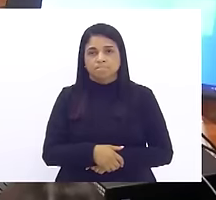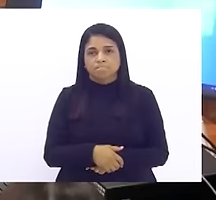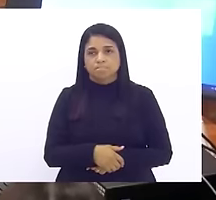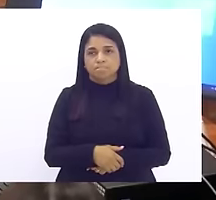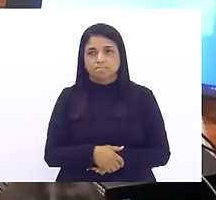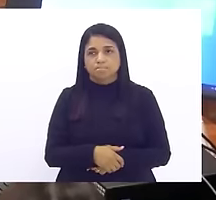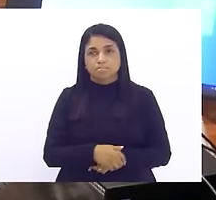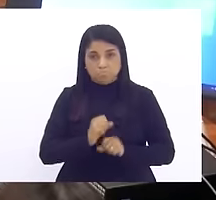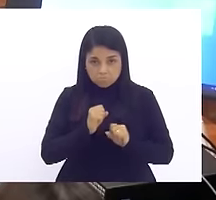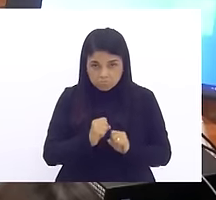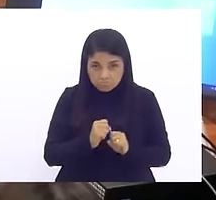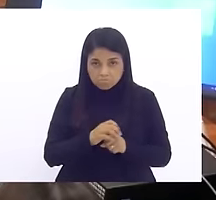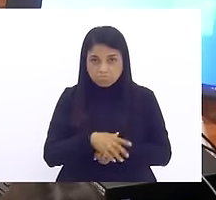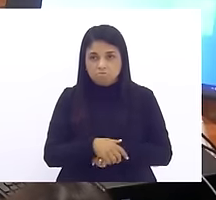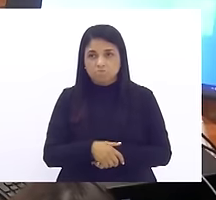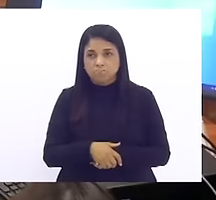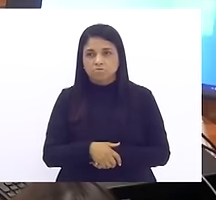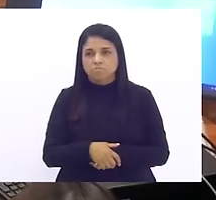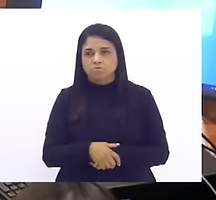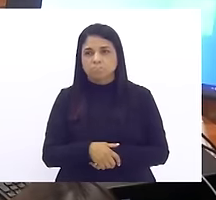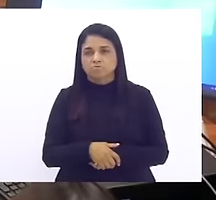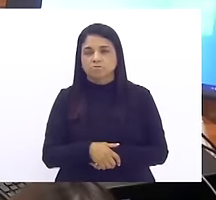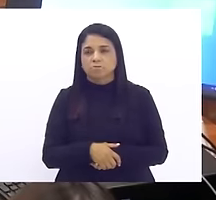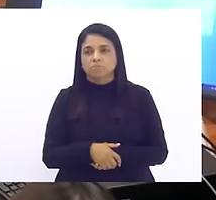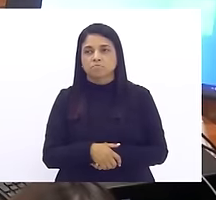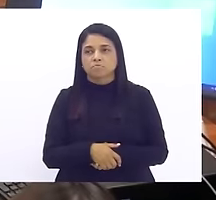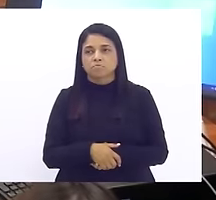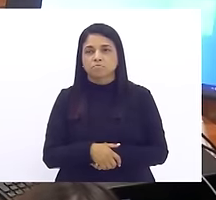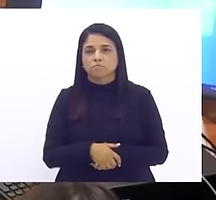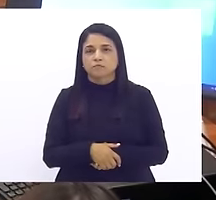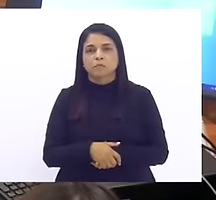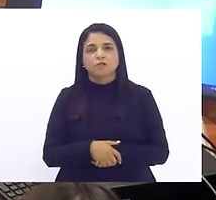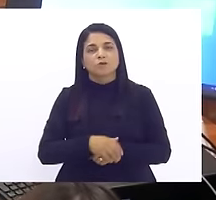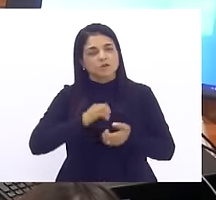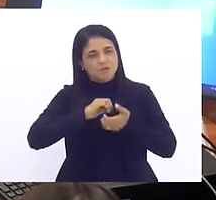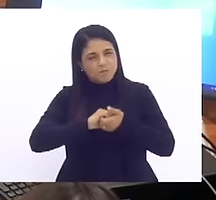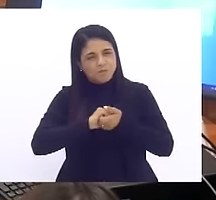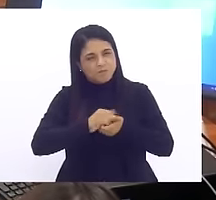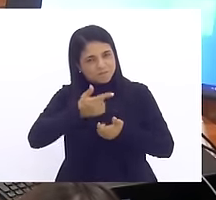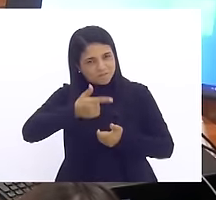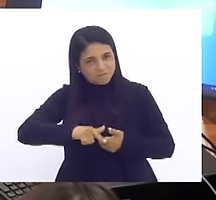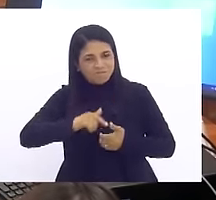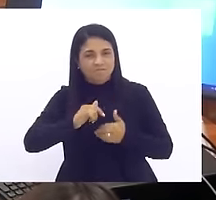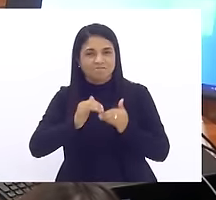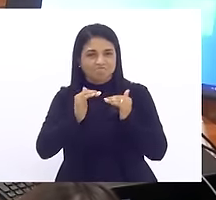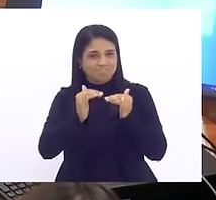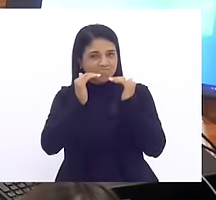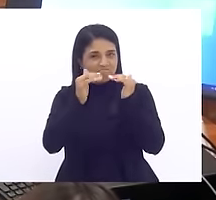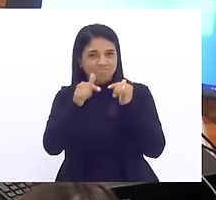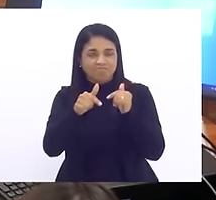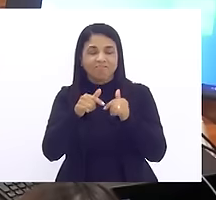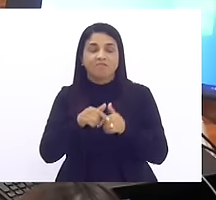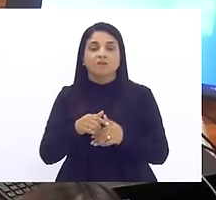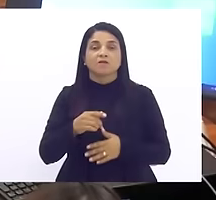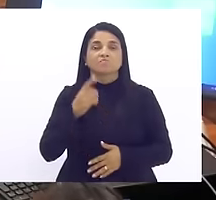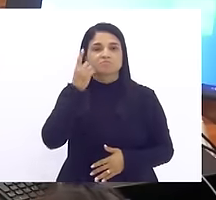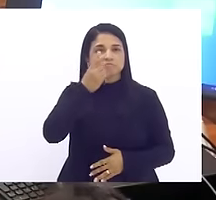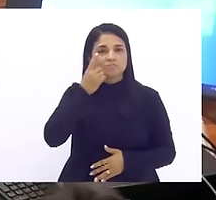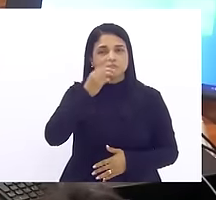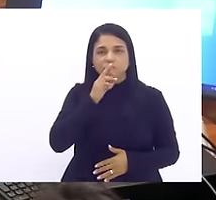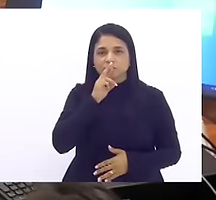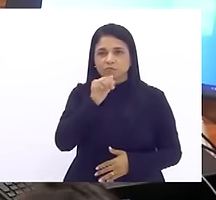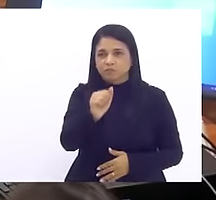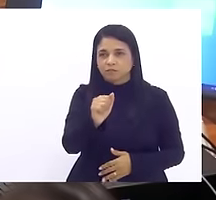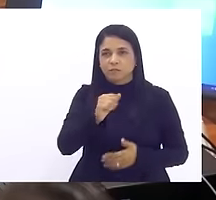pode cumprimentar a excelência mais uma vez Corona Celebrar Boa noite deputada Rodrigo maninha qual